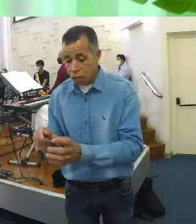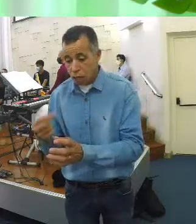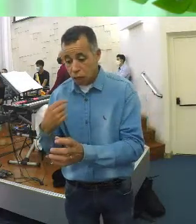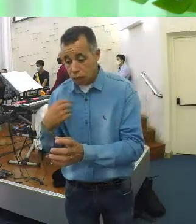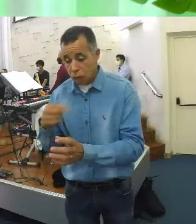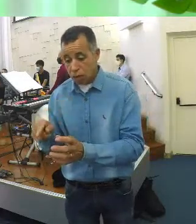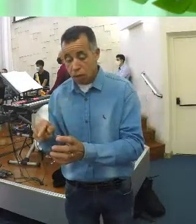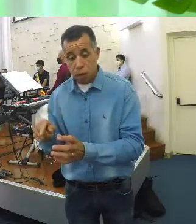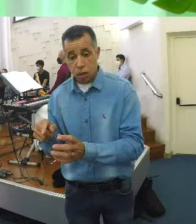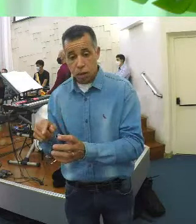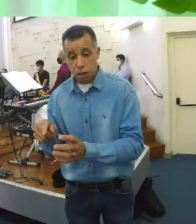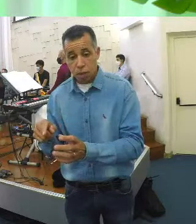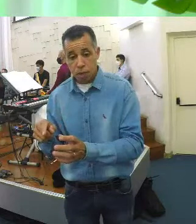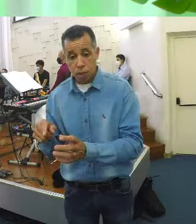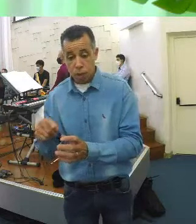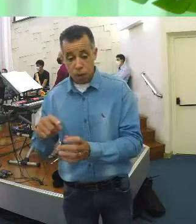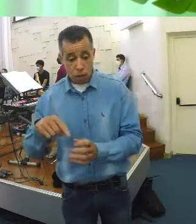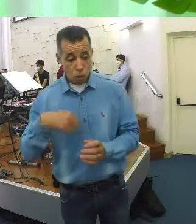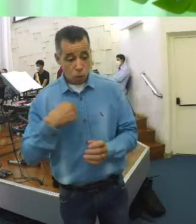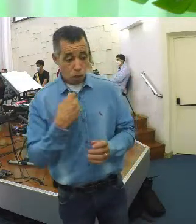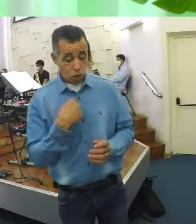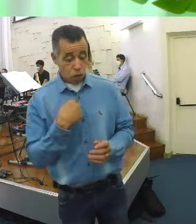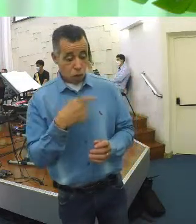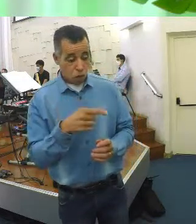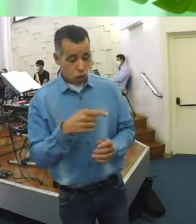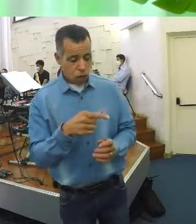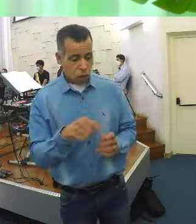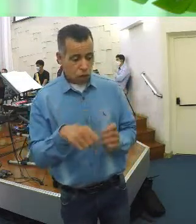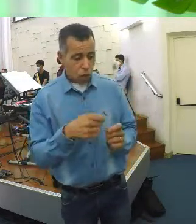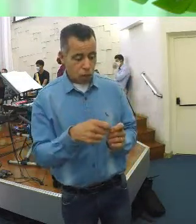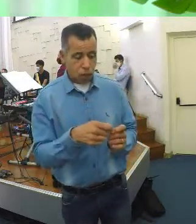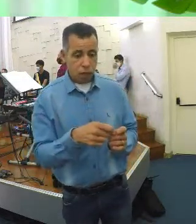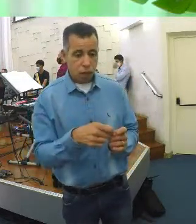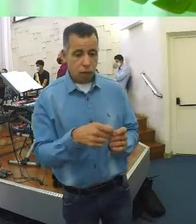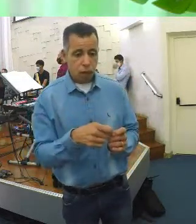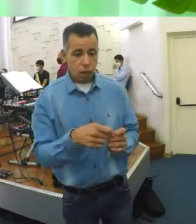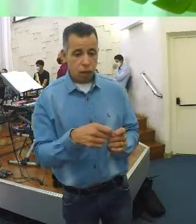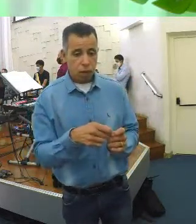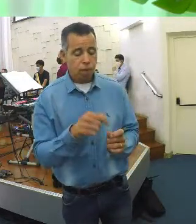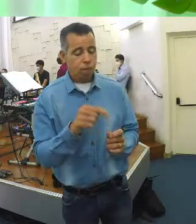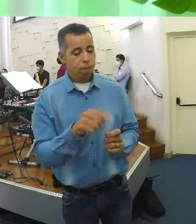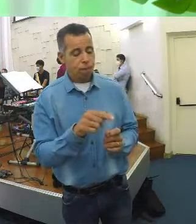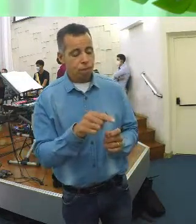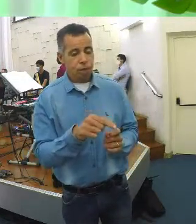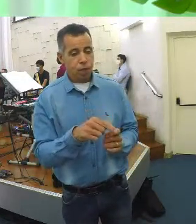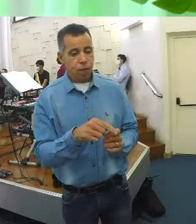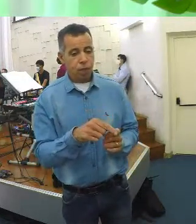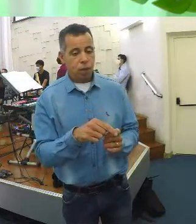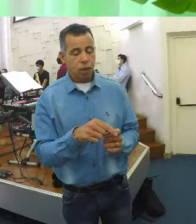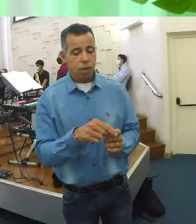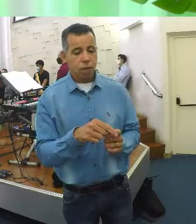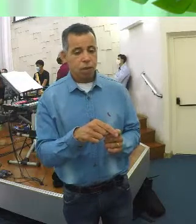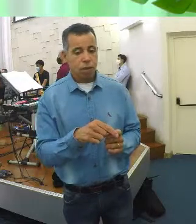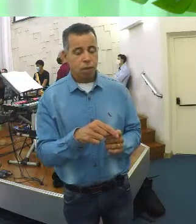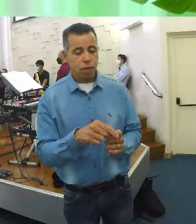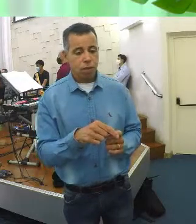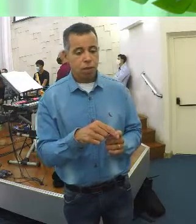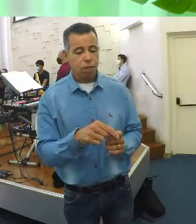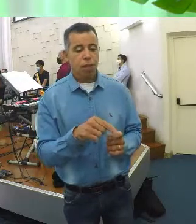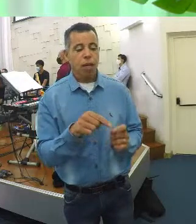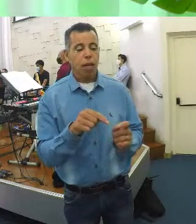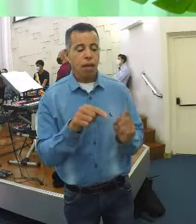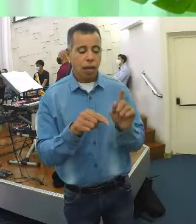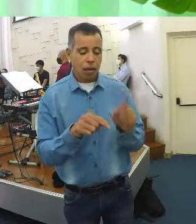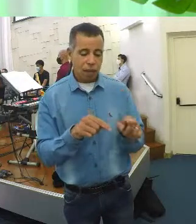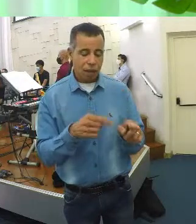belo como esse? Aquela irmã em Cristo, esposa do pastor, disse à esposa do prefeito: é que cada um dá o que